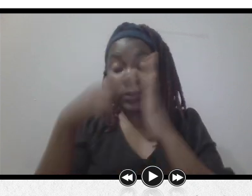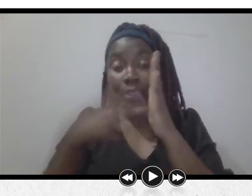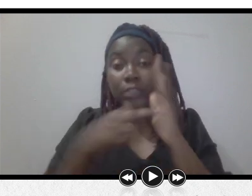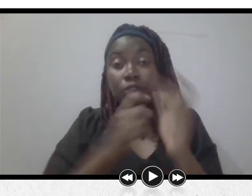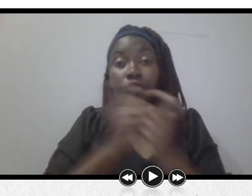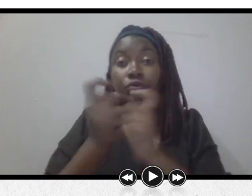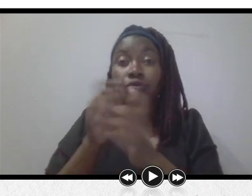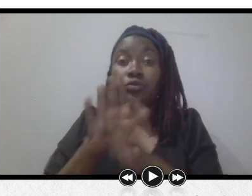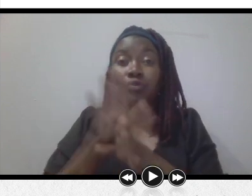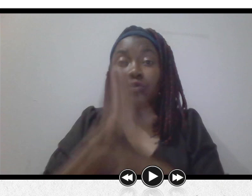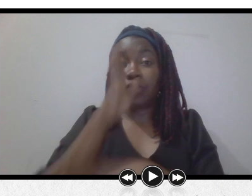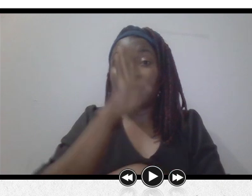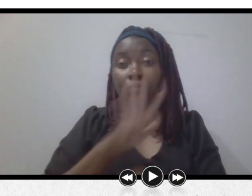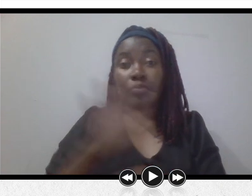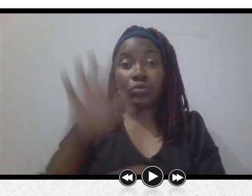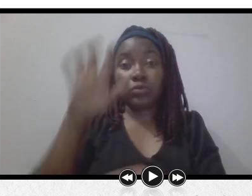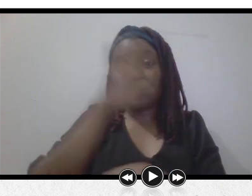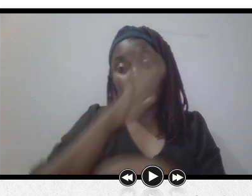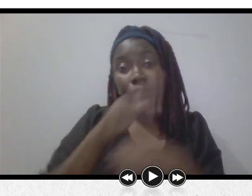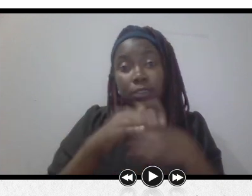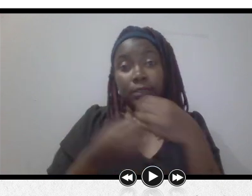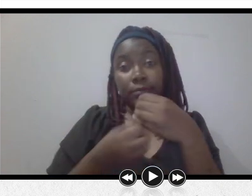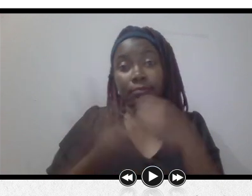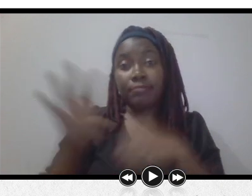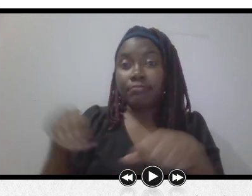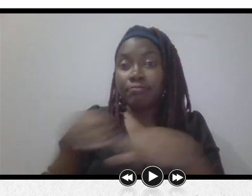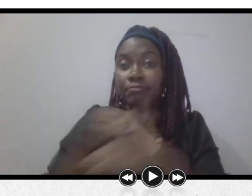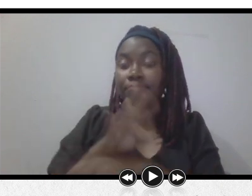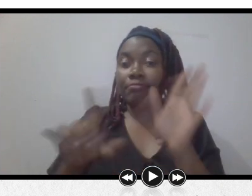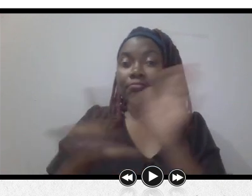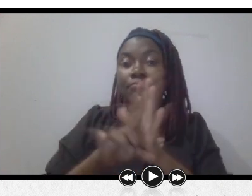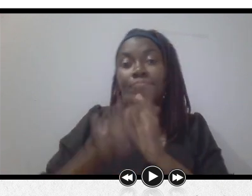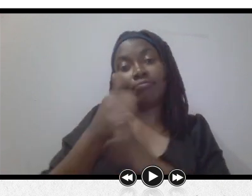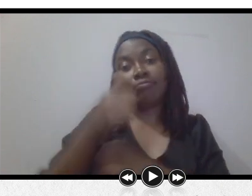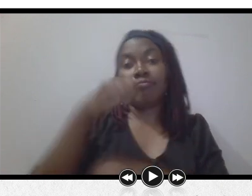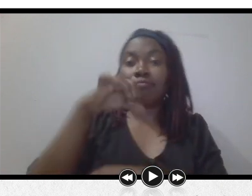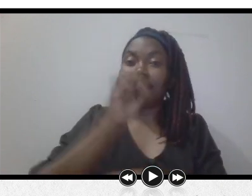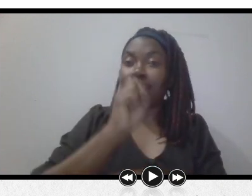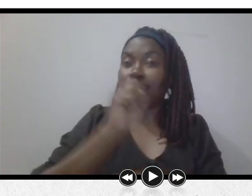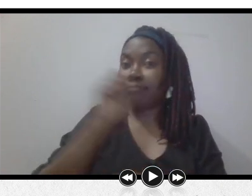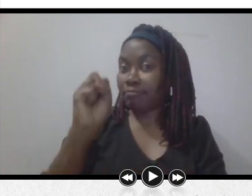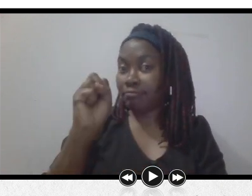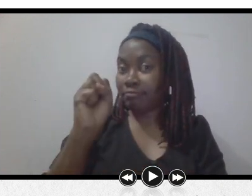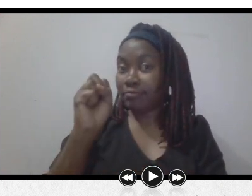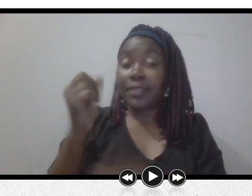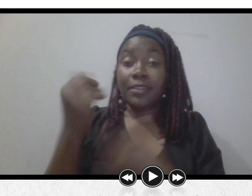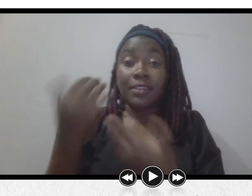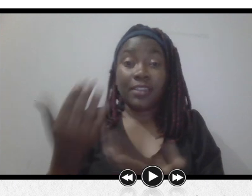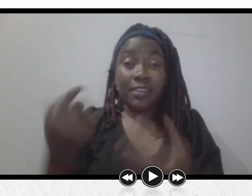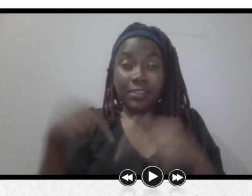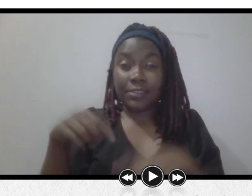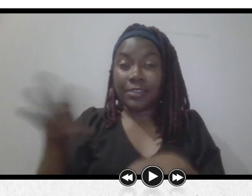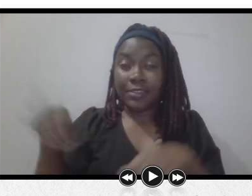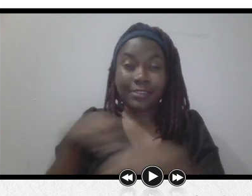discussão das diretrizes nacionais para o saneamento básico que foram trazidas com a Constituição de 1988. Então, aqui como eu trago